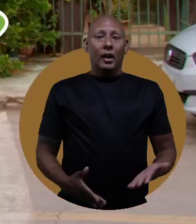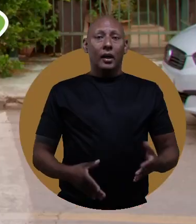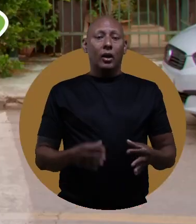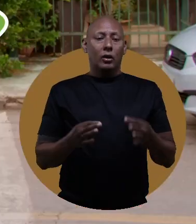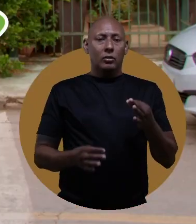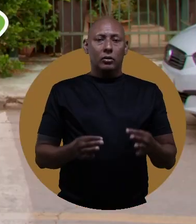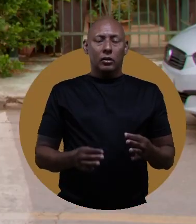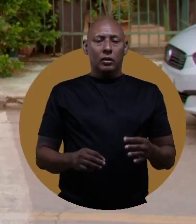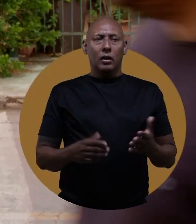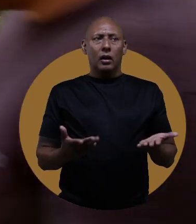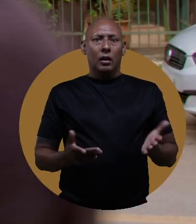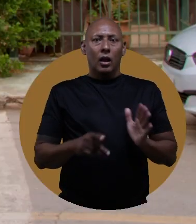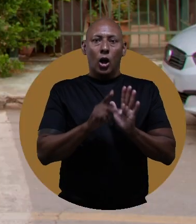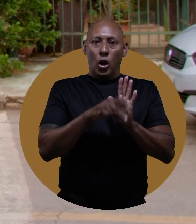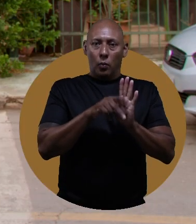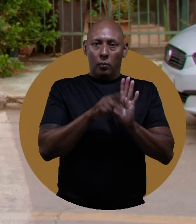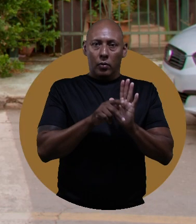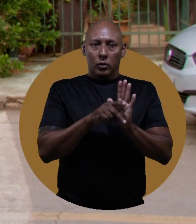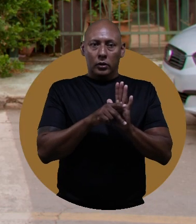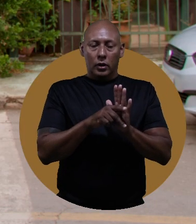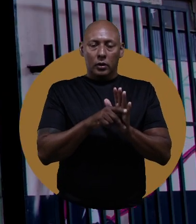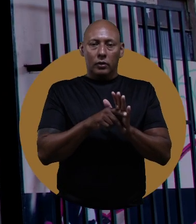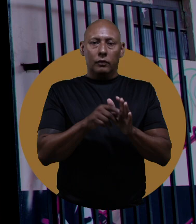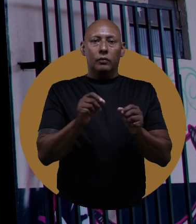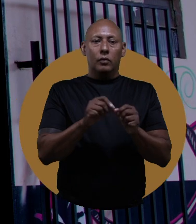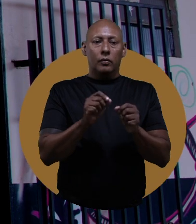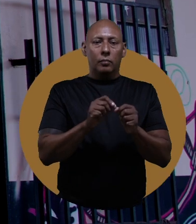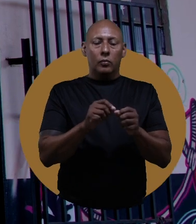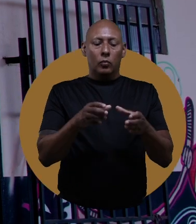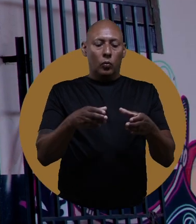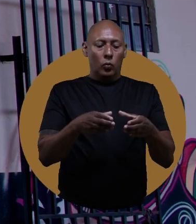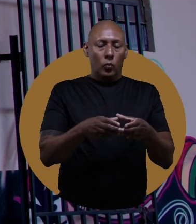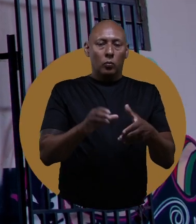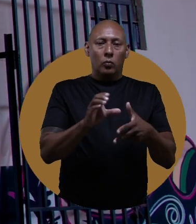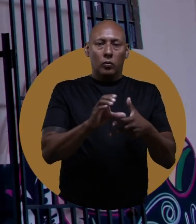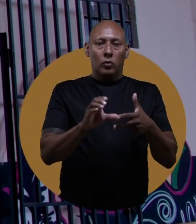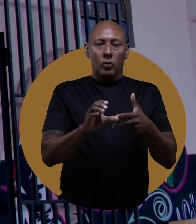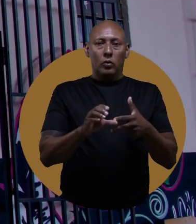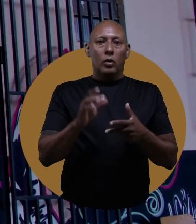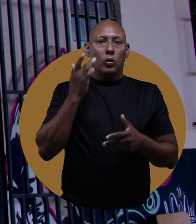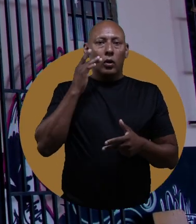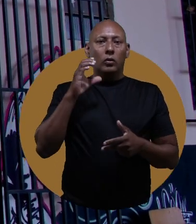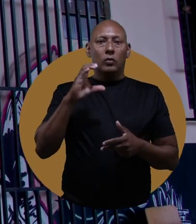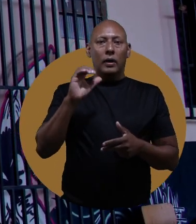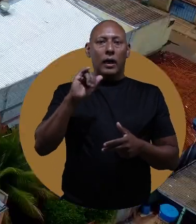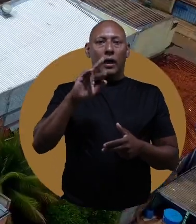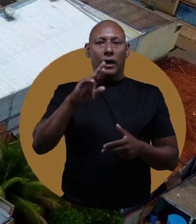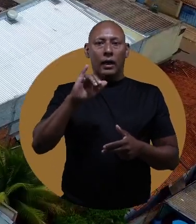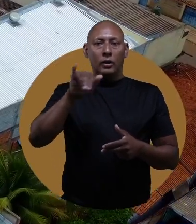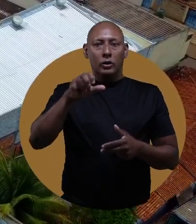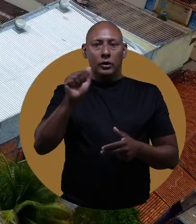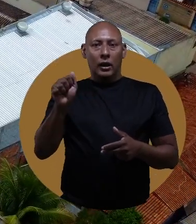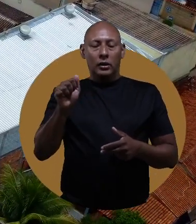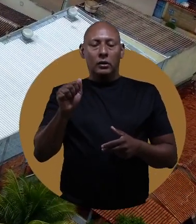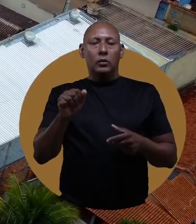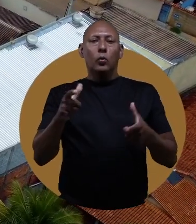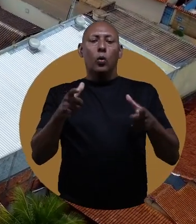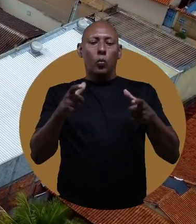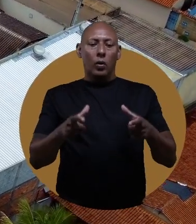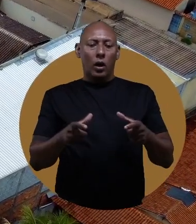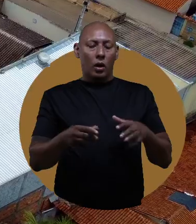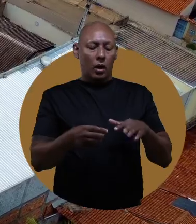Cadê Nossos Direitos? É um projeto desenvolvido pelo Centro Cultural Eldorado dos Carajás, que está situado